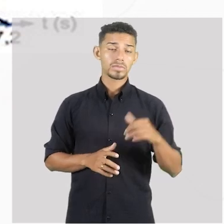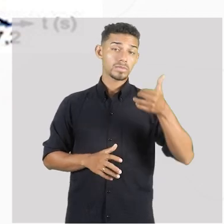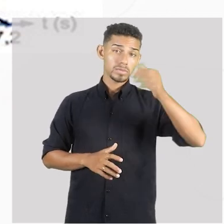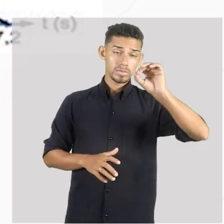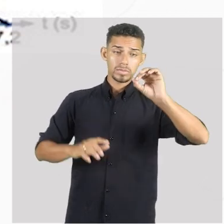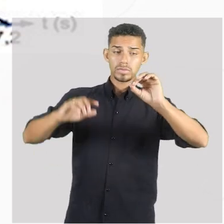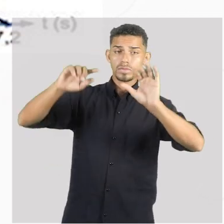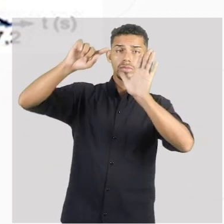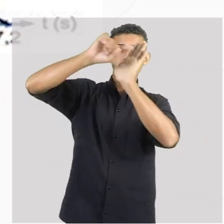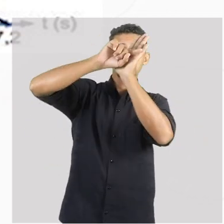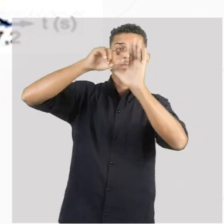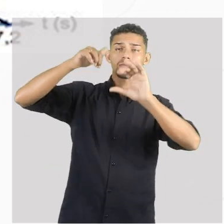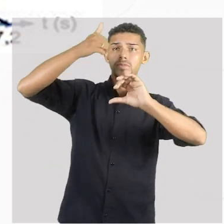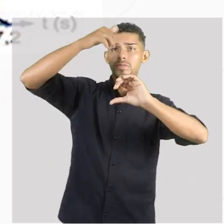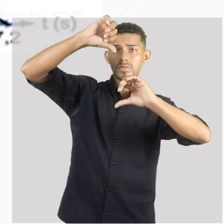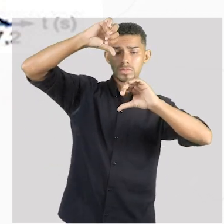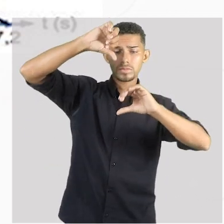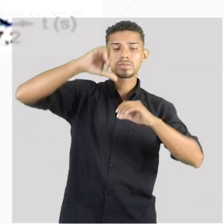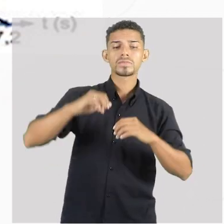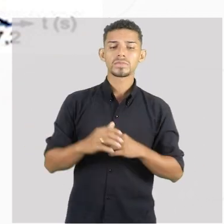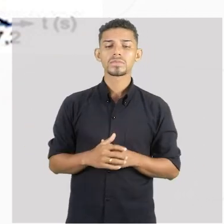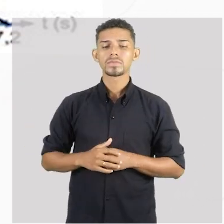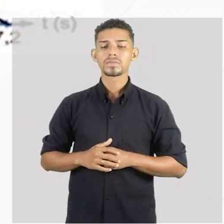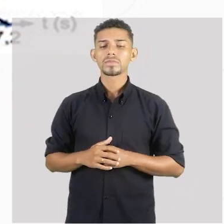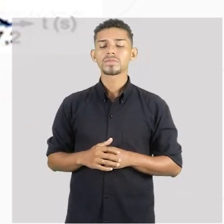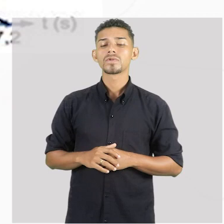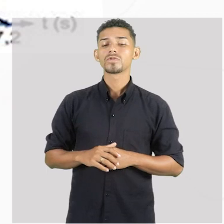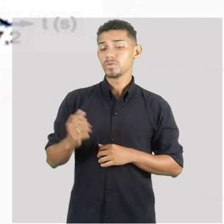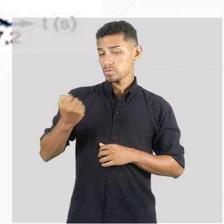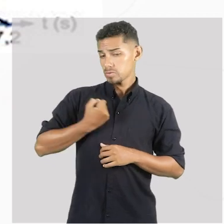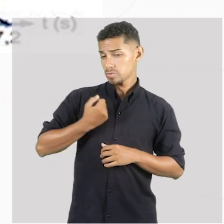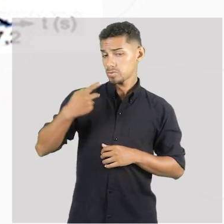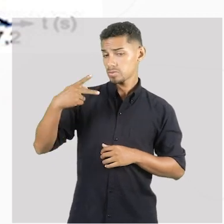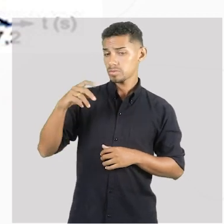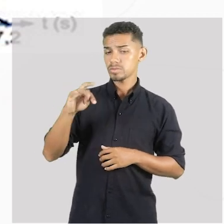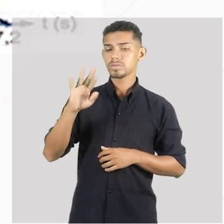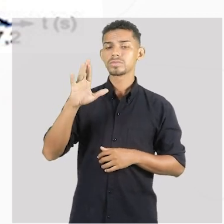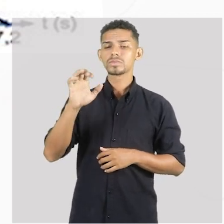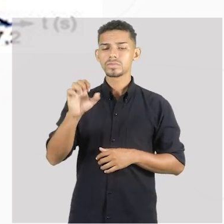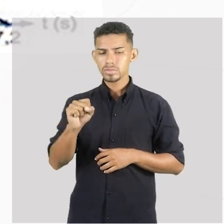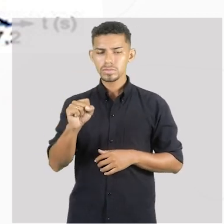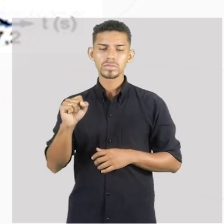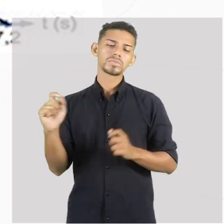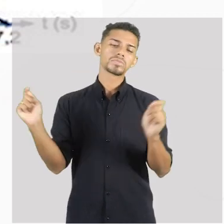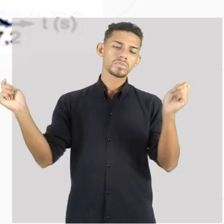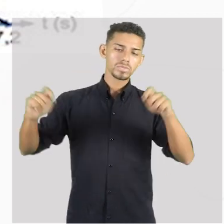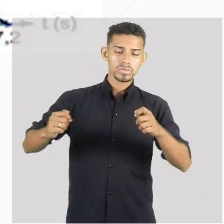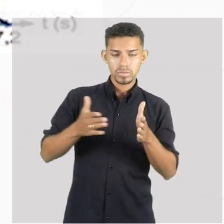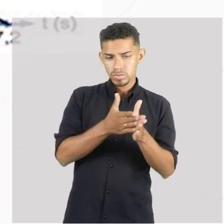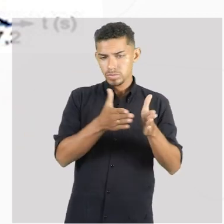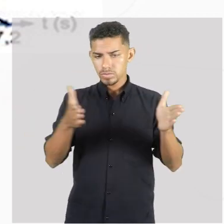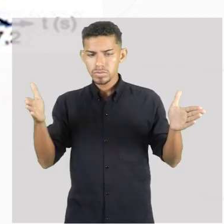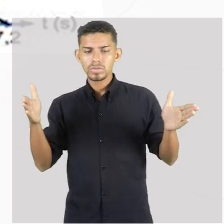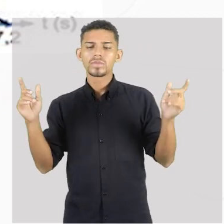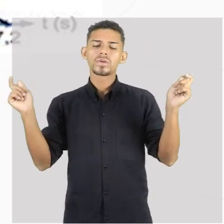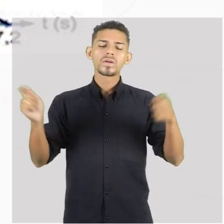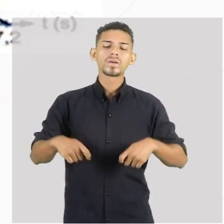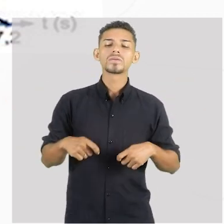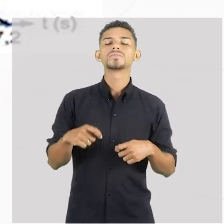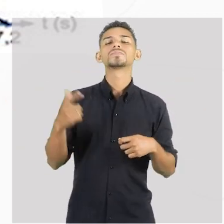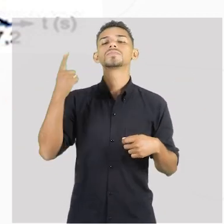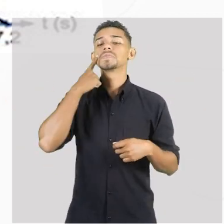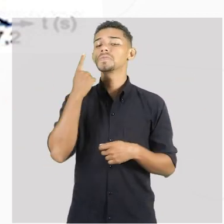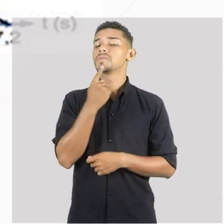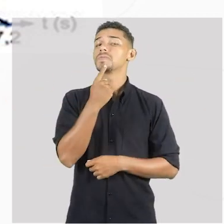um expoente, tá, gente? O número de portadores que fluíram durante essa descarga está